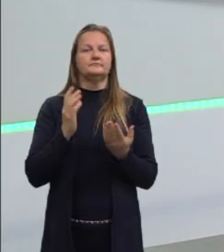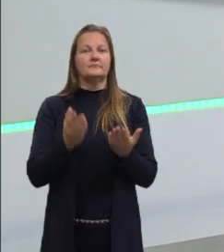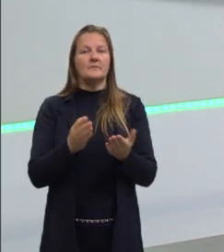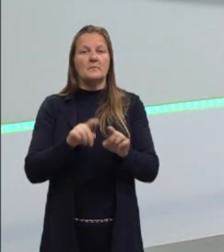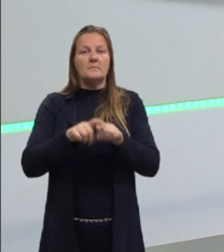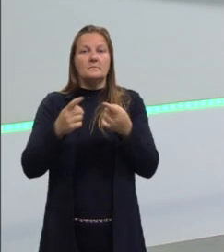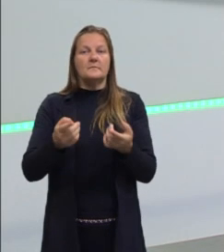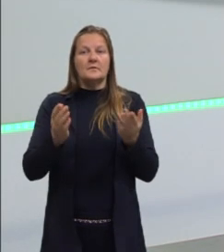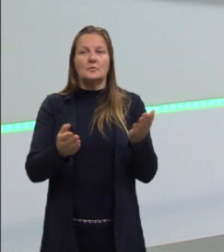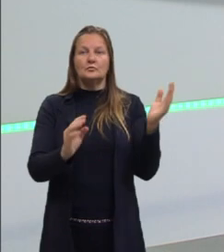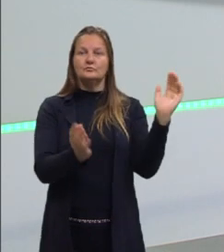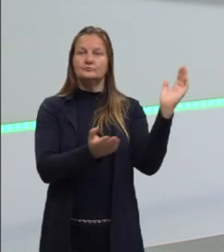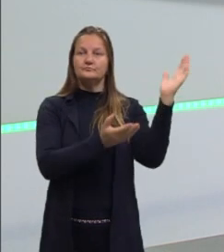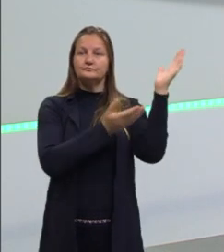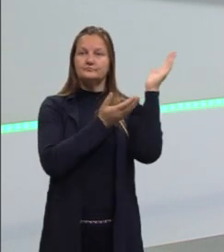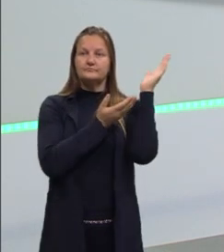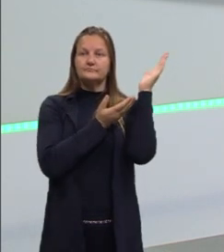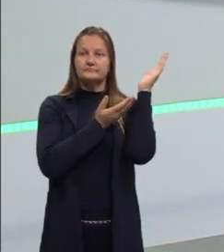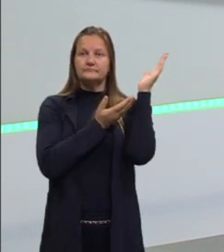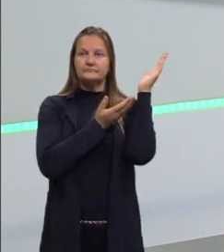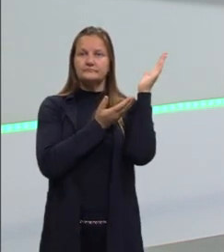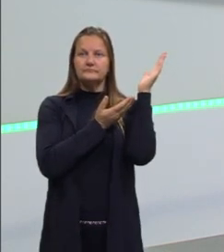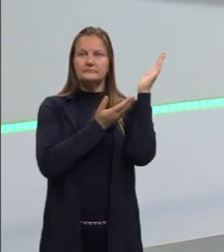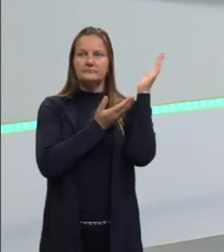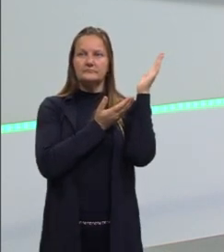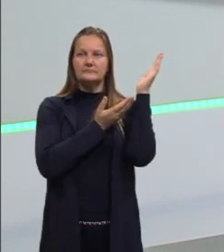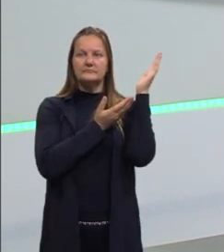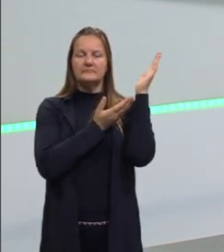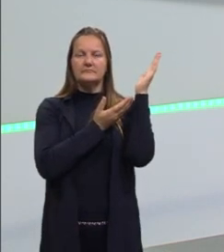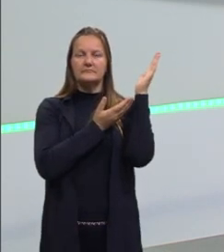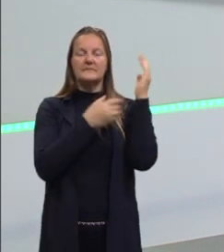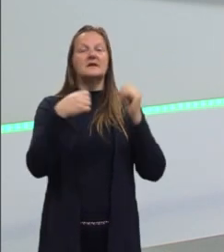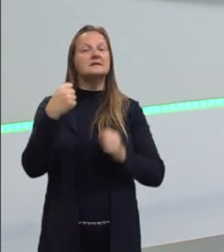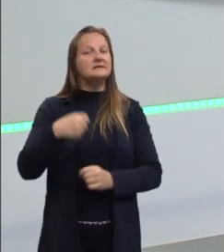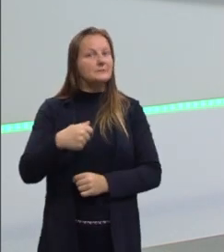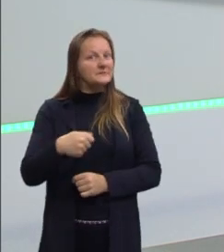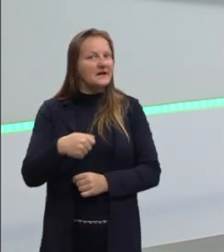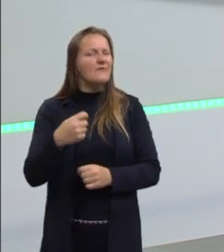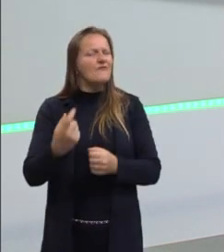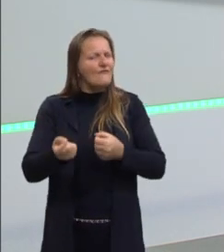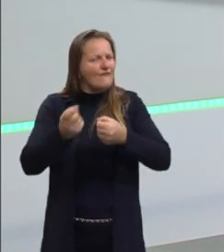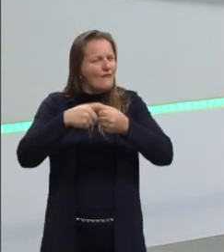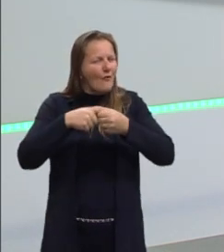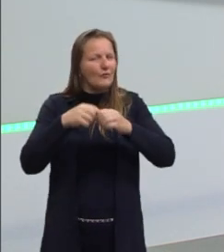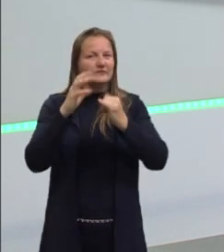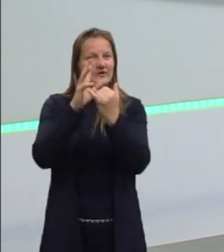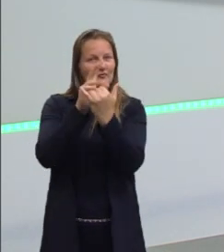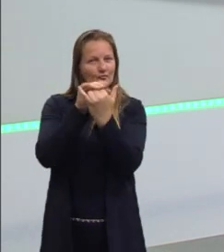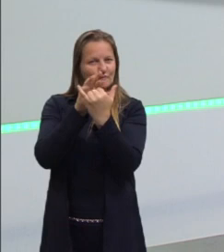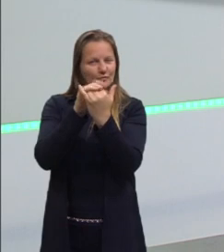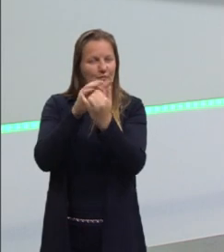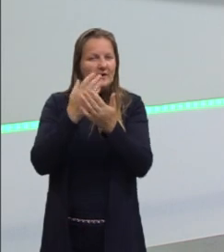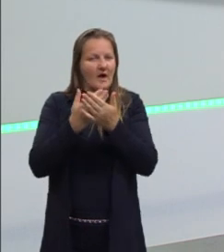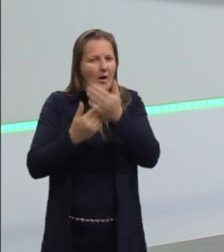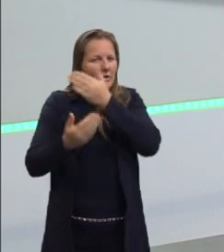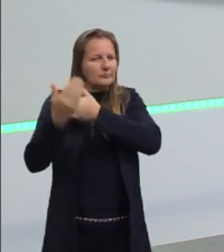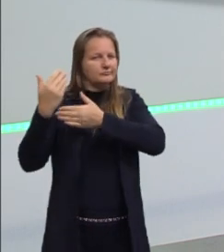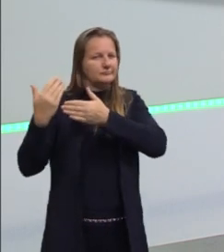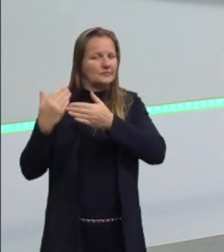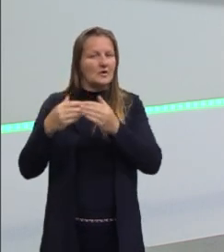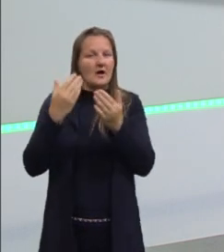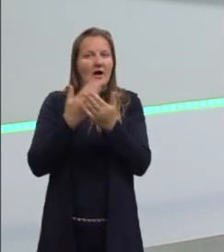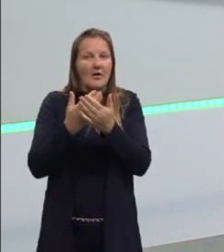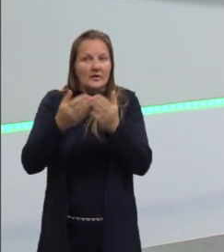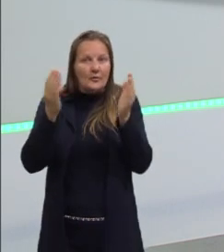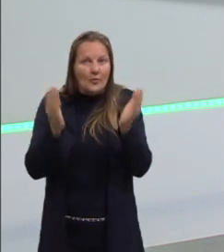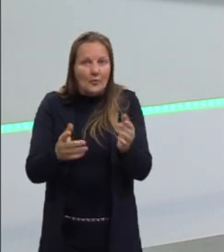então se vocês precisarem né voltar depois assiste novamente a aula anterior assiste novamente essa aula de